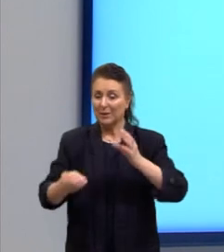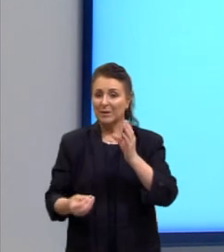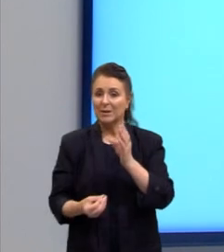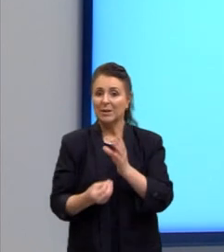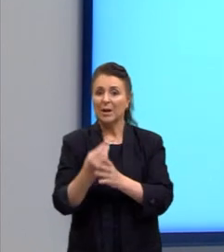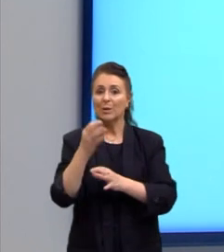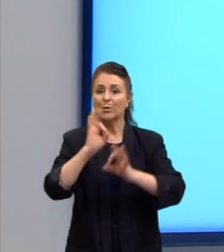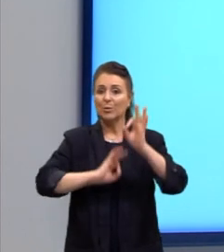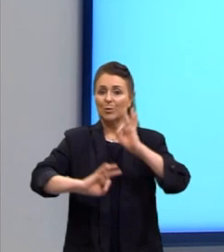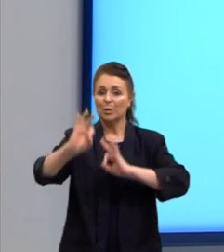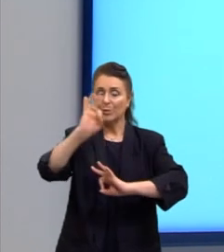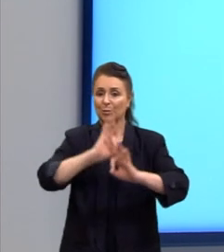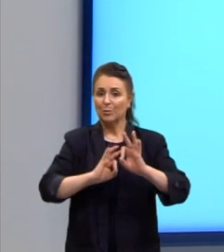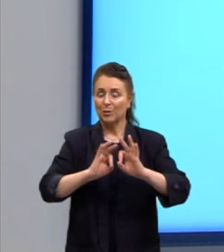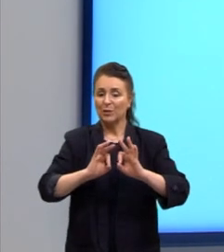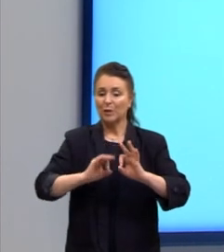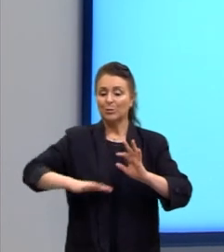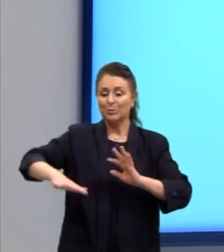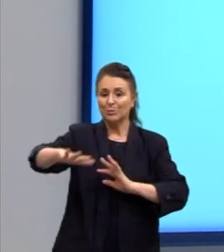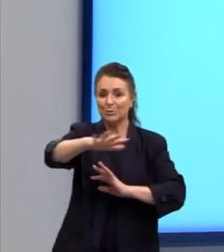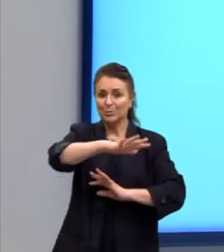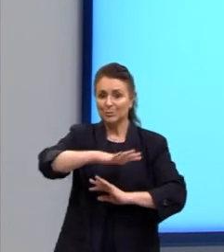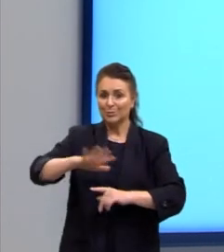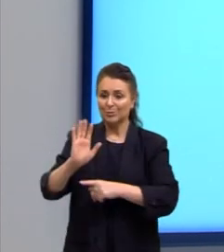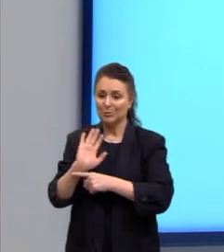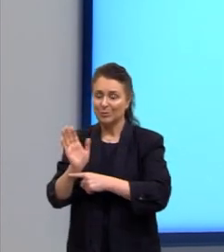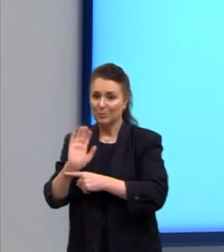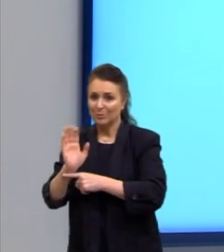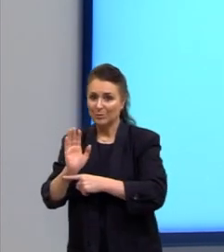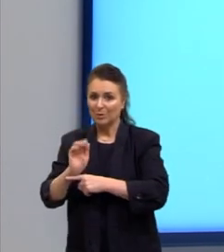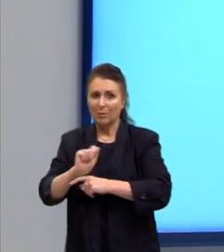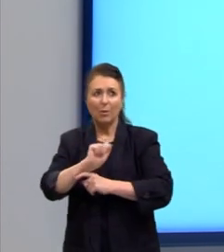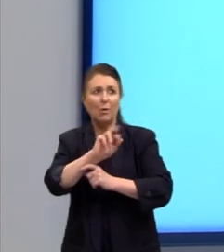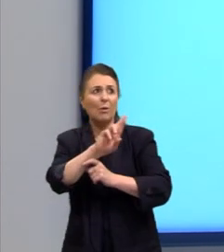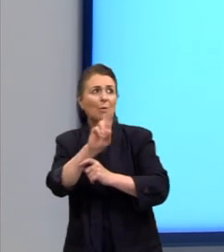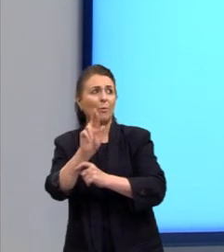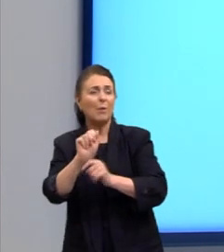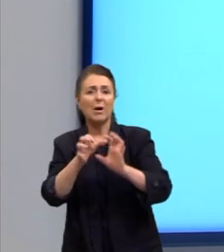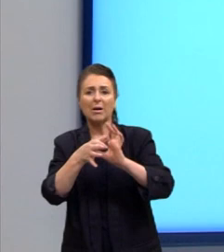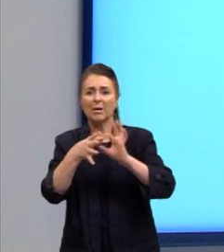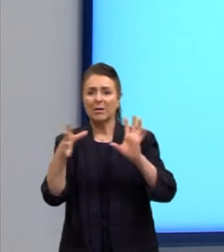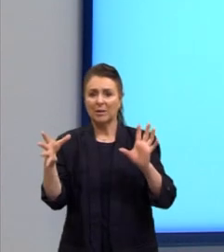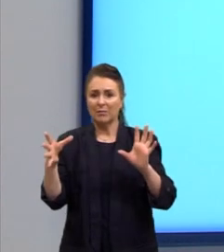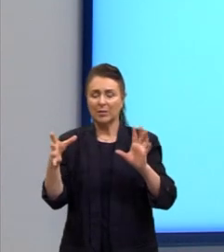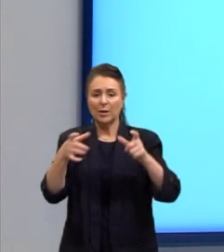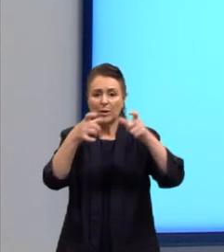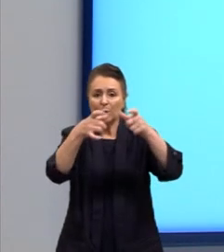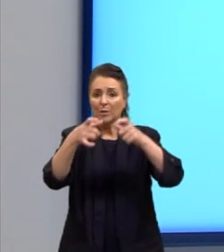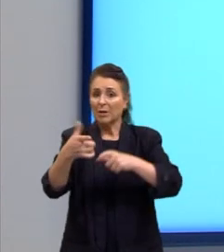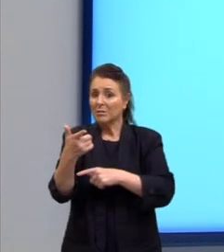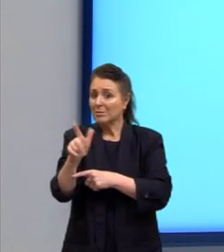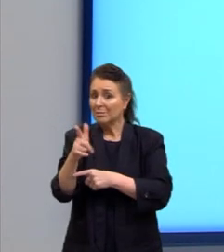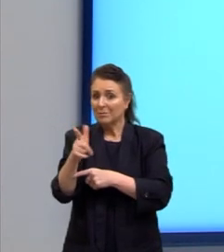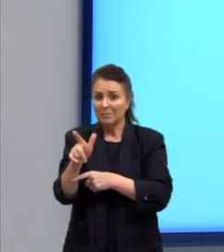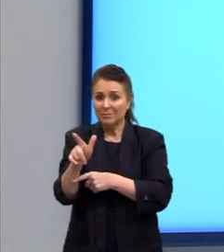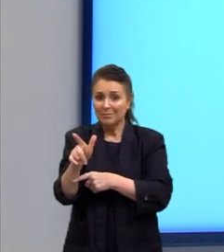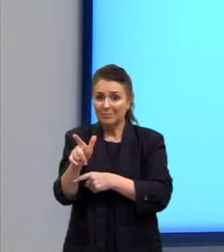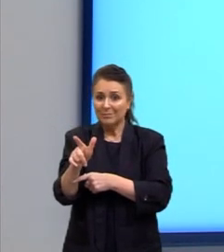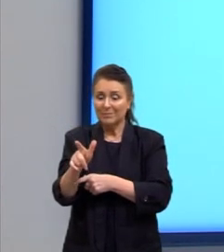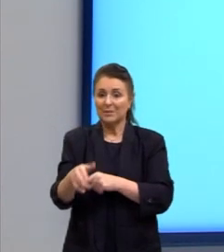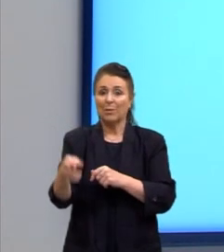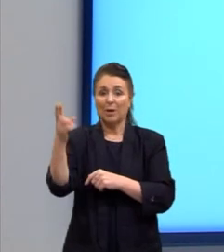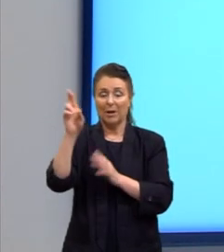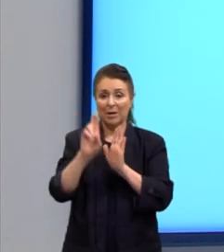cinematográfica ao ar livre nas regiões periféricas, As quais apresentarão programação cultural, como